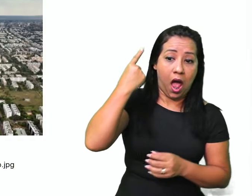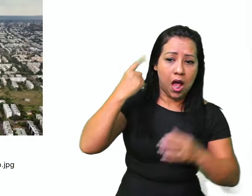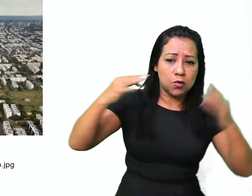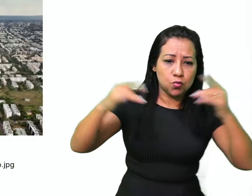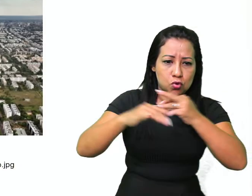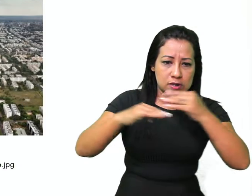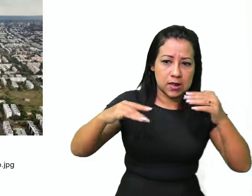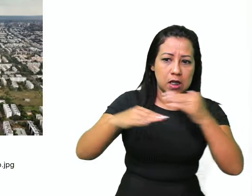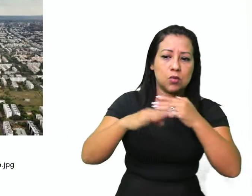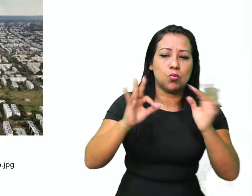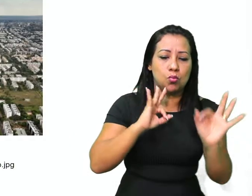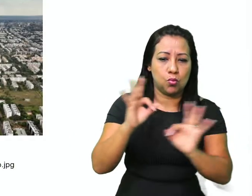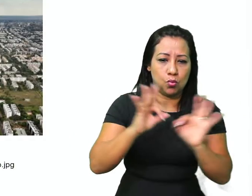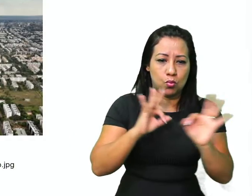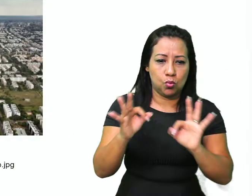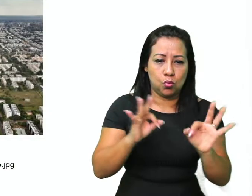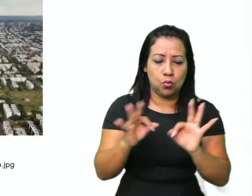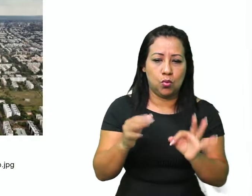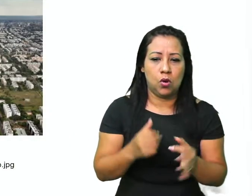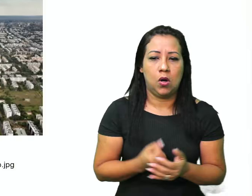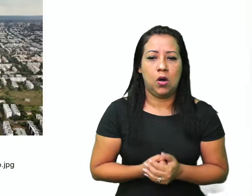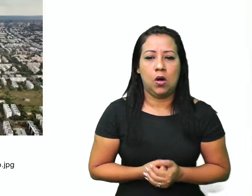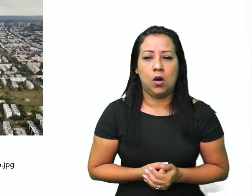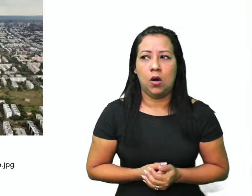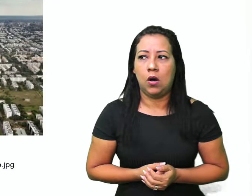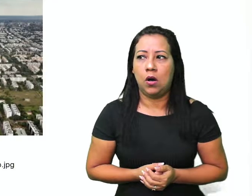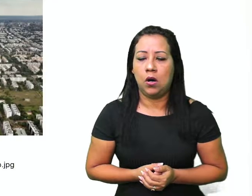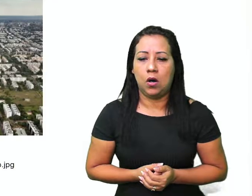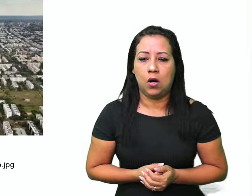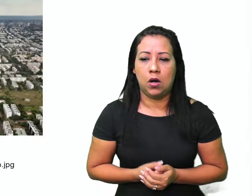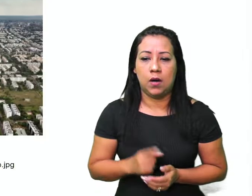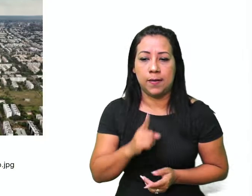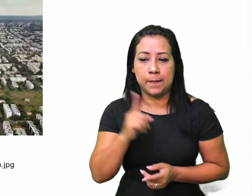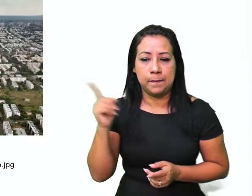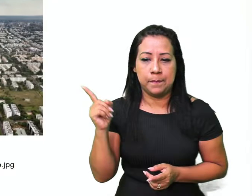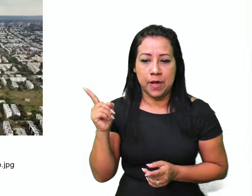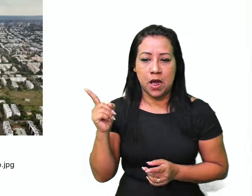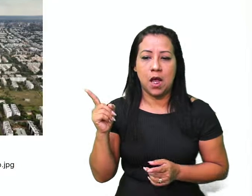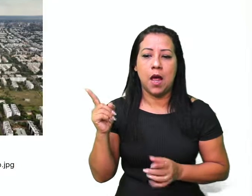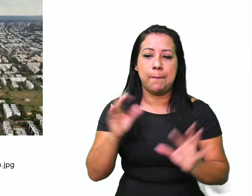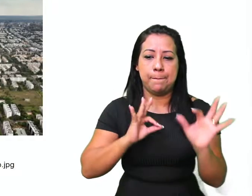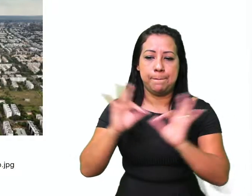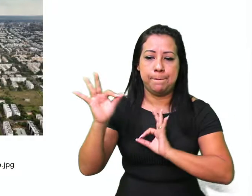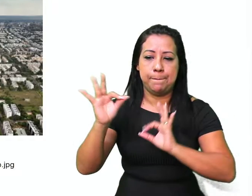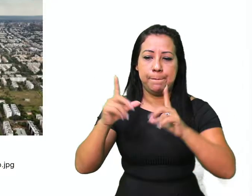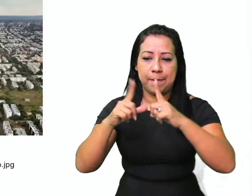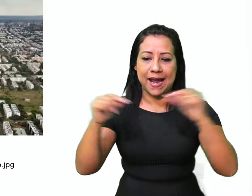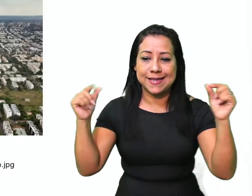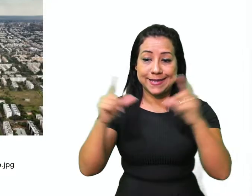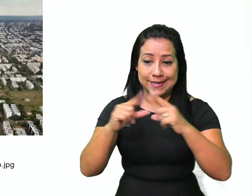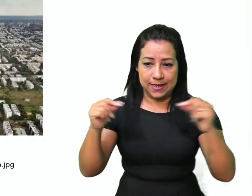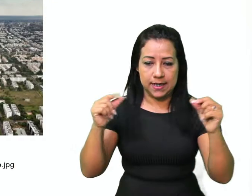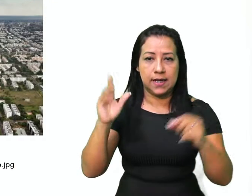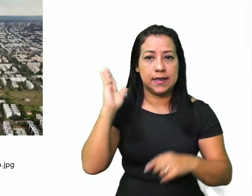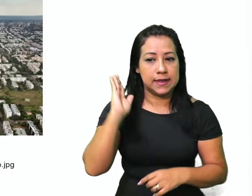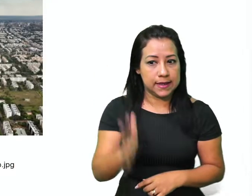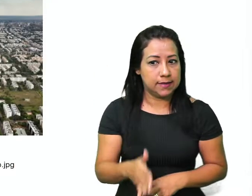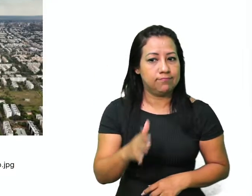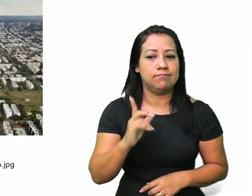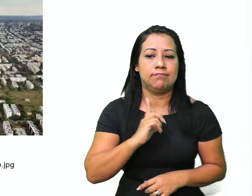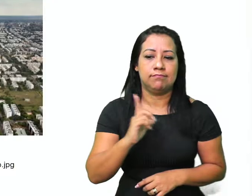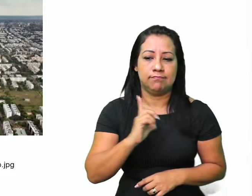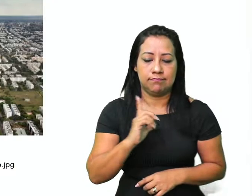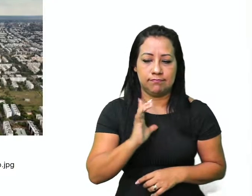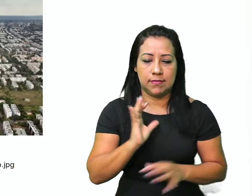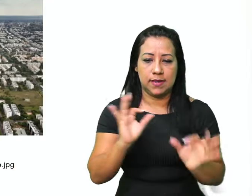Tudo bem? Essa cidade aqui você observa que tem planejamento, ó. Brasília aqui, ó. Ok? Mas tem locais em Brasília